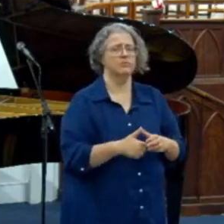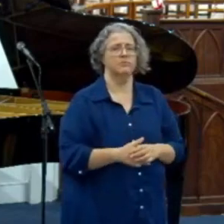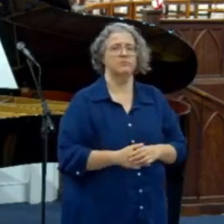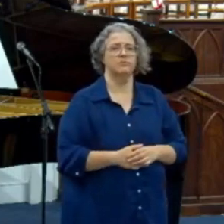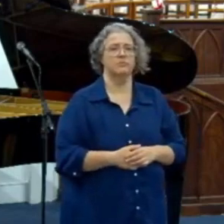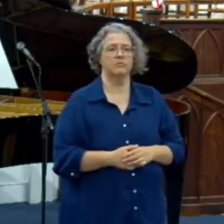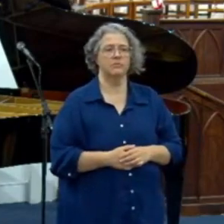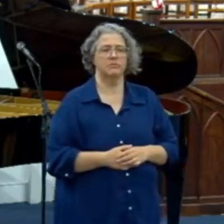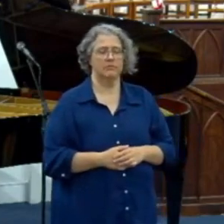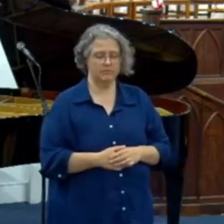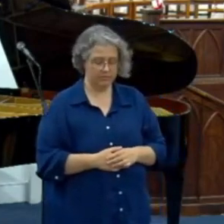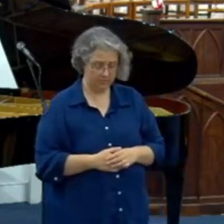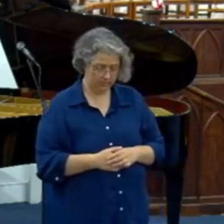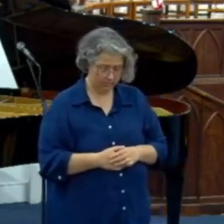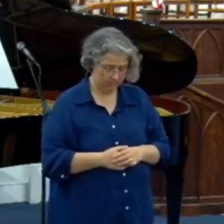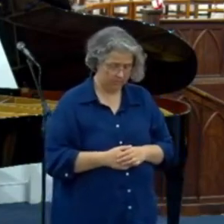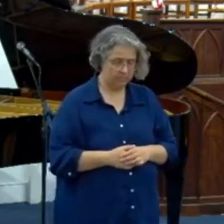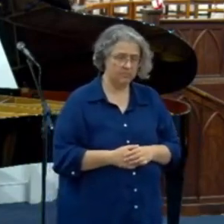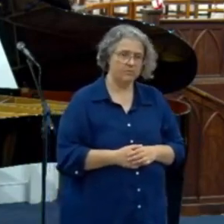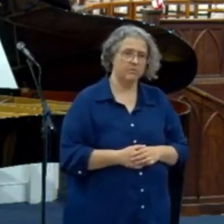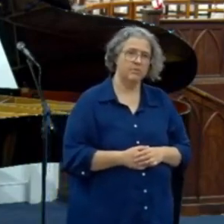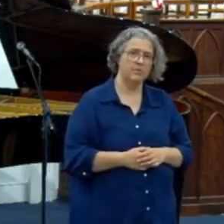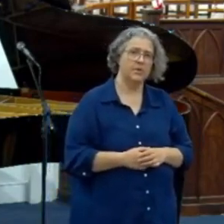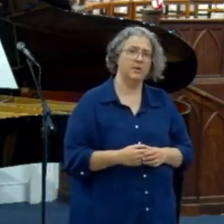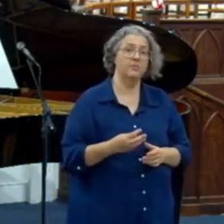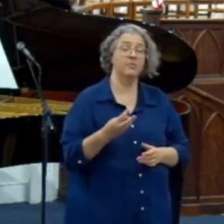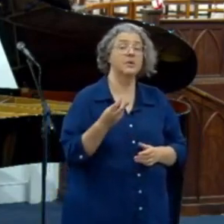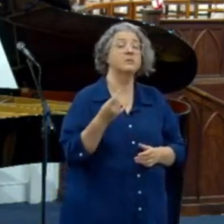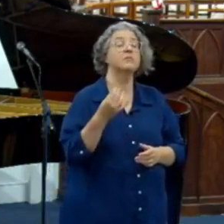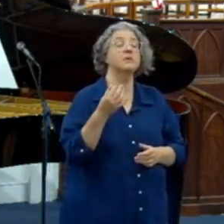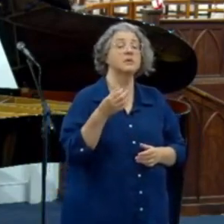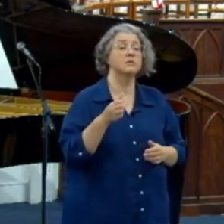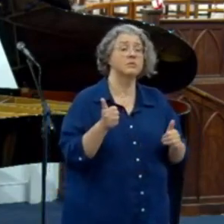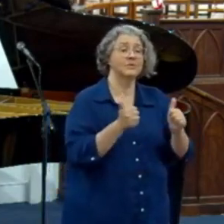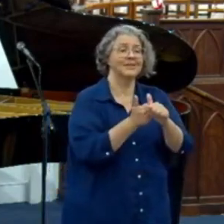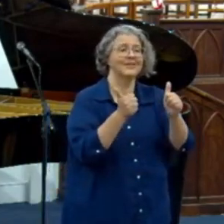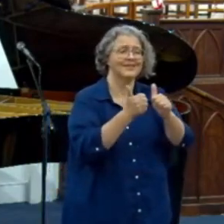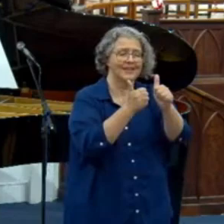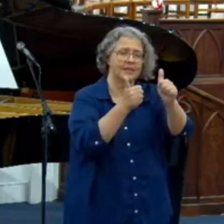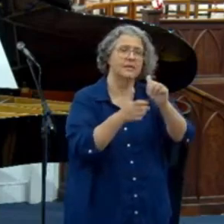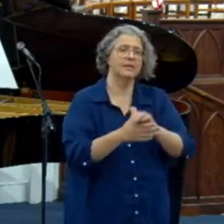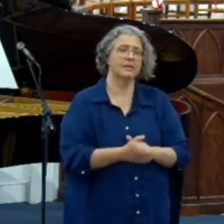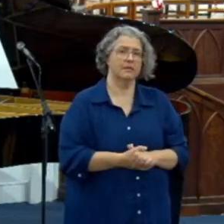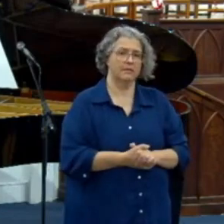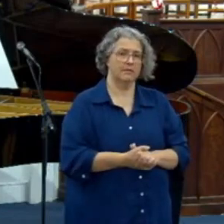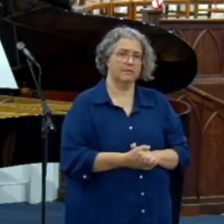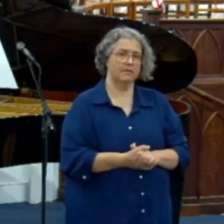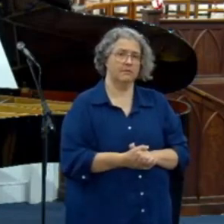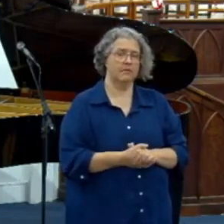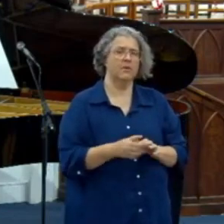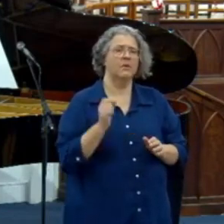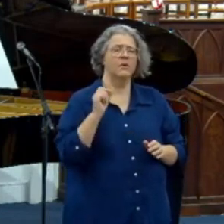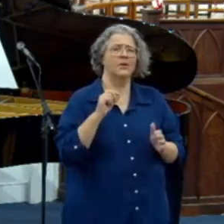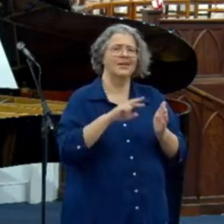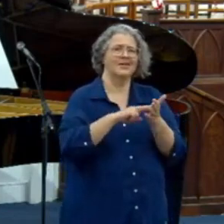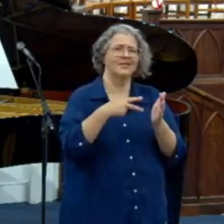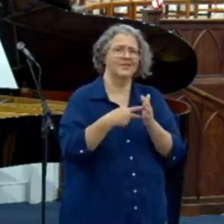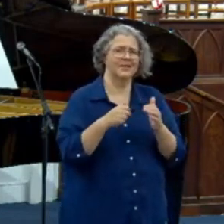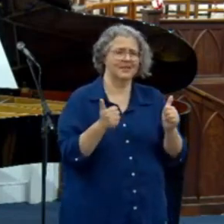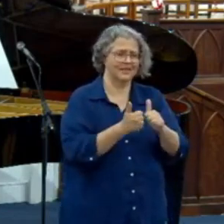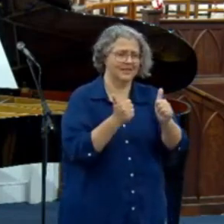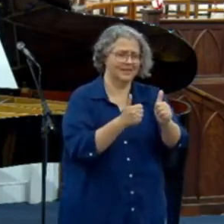Mas quantos foram até o fim? Quantos o seguiram? O que é esse negócio de seguir a Jesus,